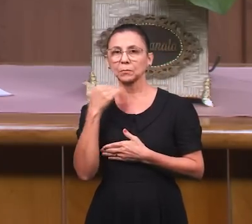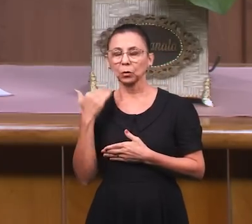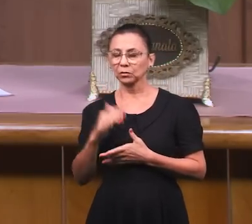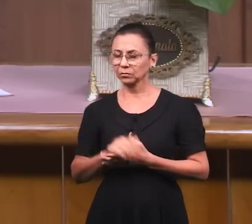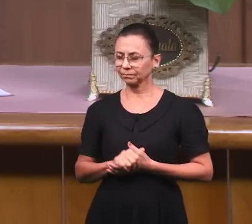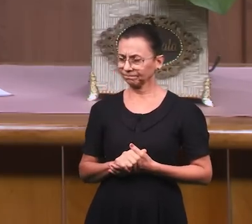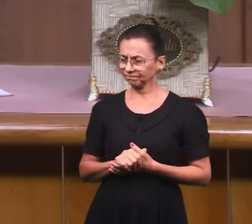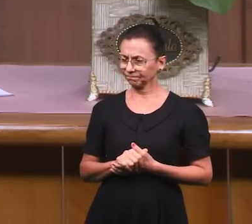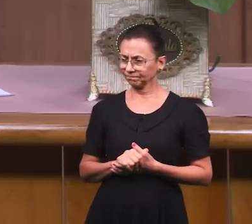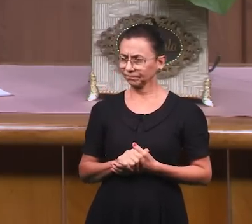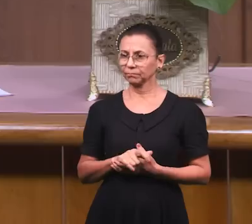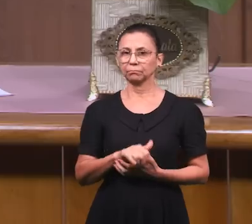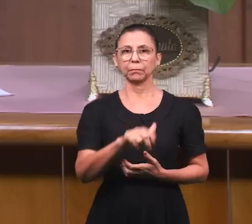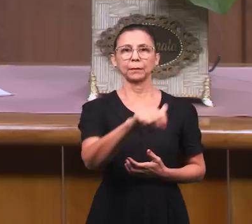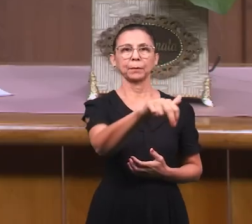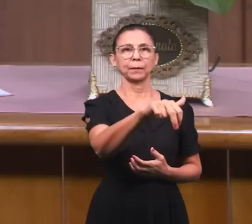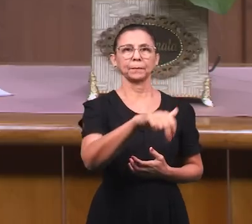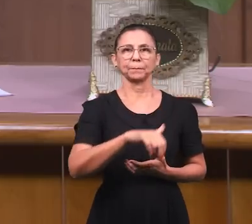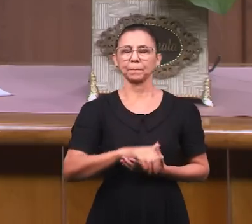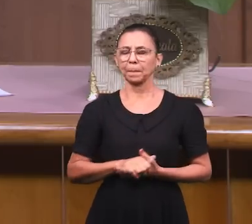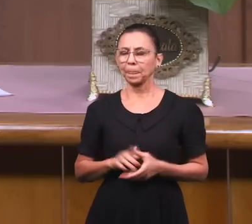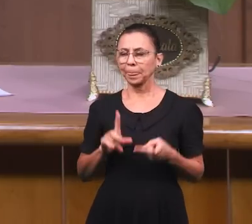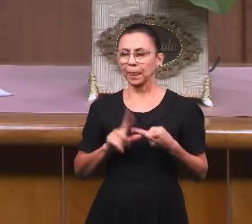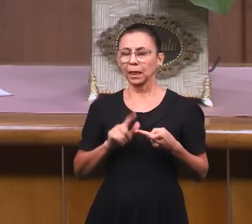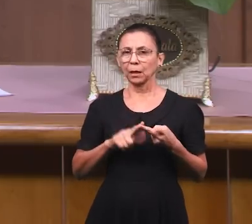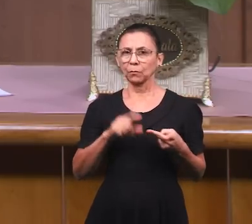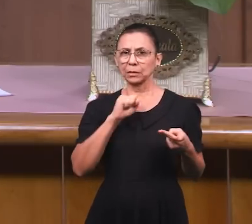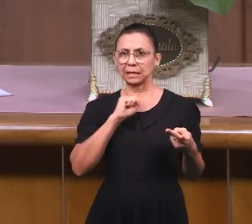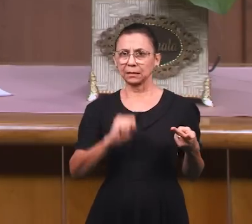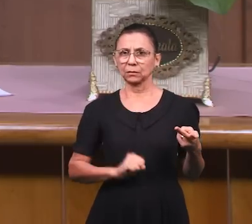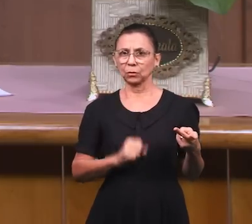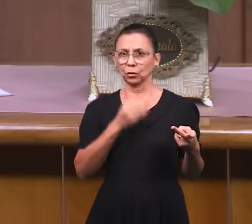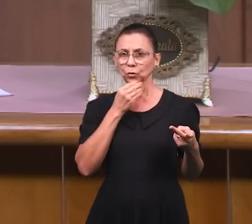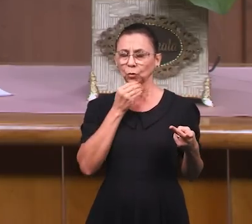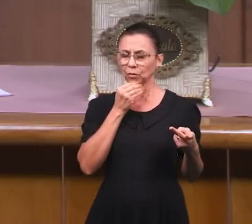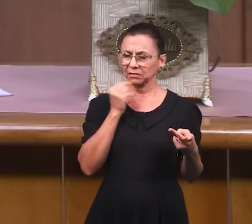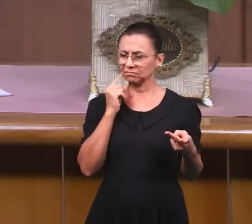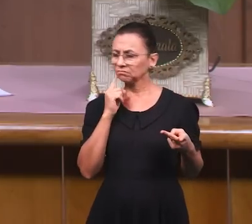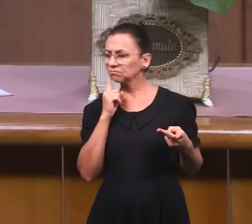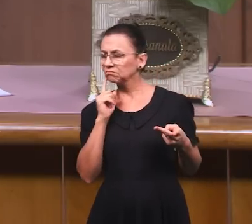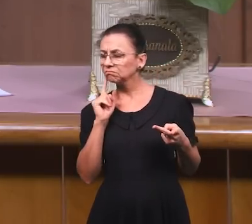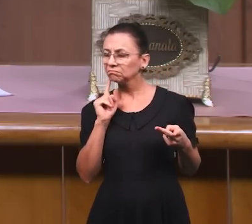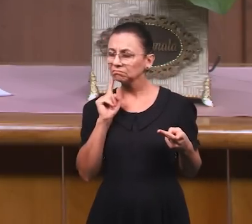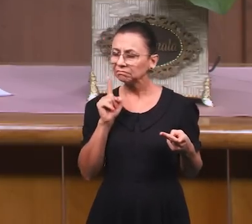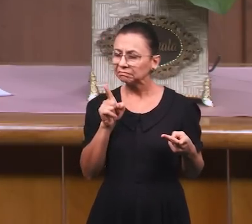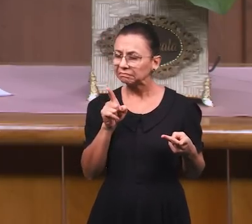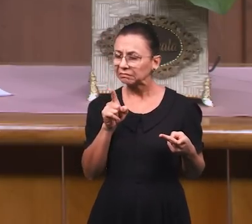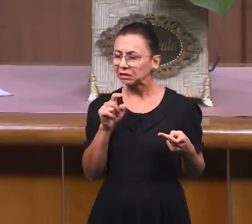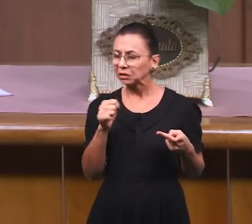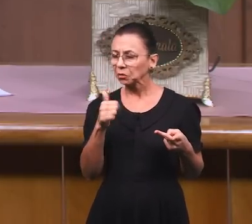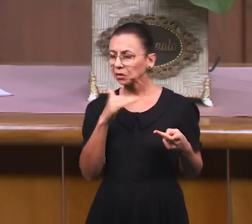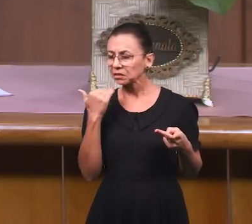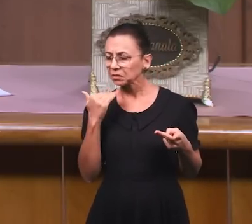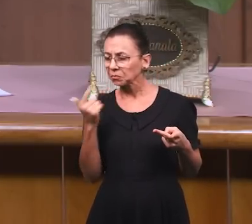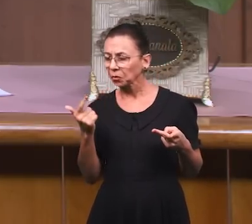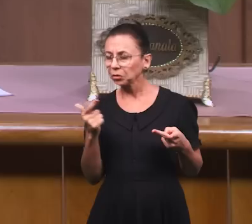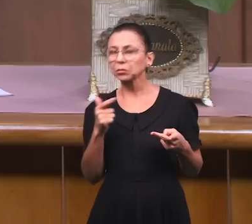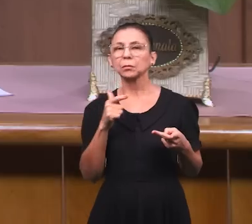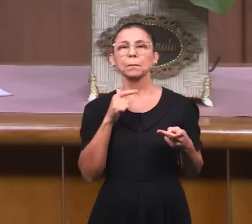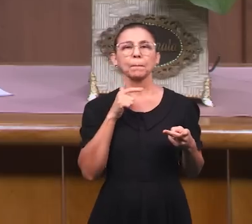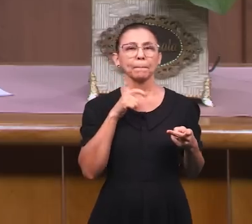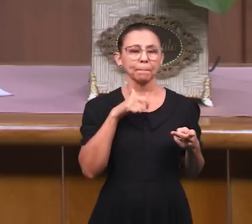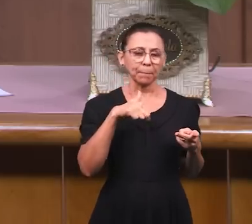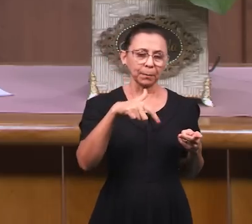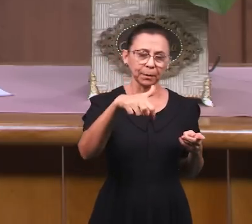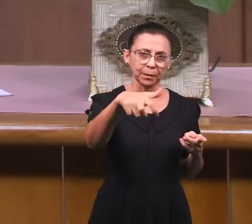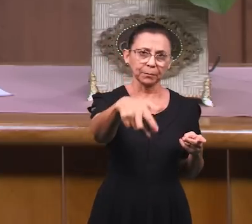vemos exatamente isso. O sacerdote, aquele homem, aquele doutor da lei, sabia quem era o sacerdote. Era aquele que era